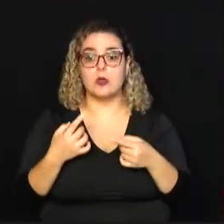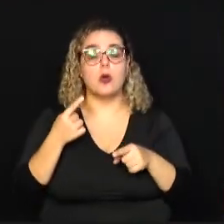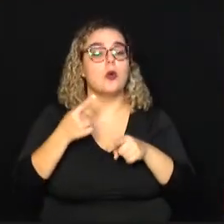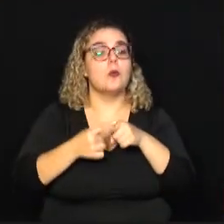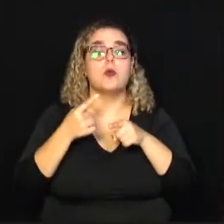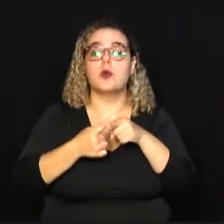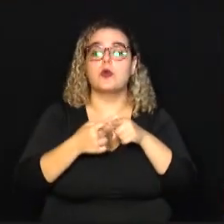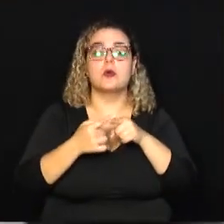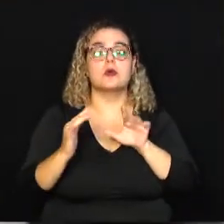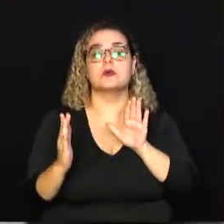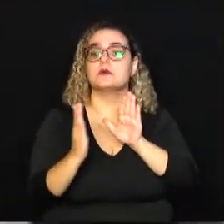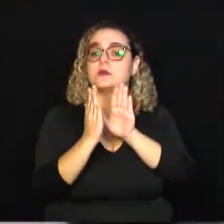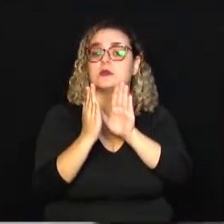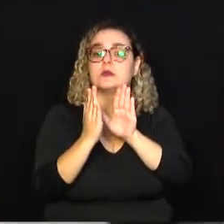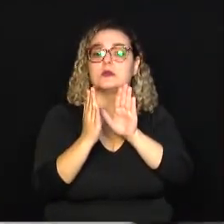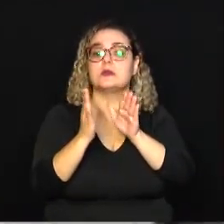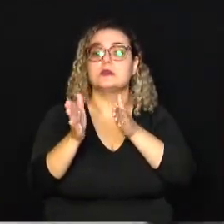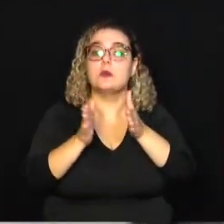E aí, pessoal,